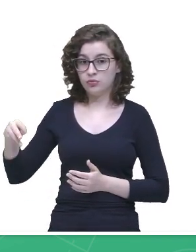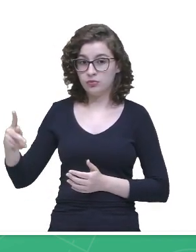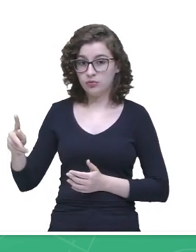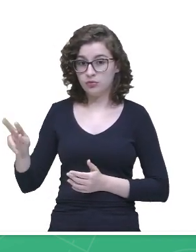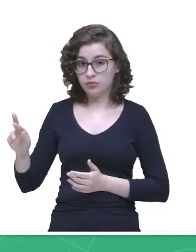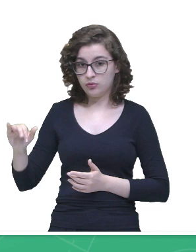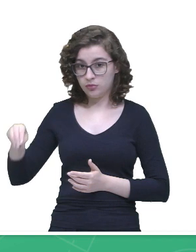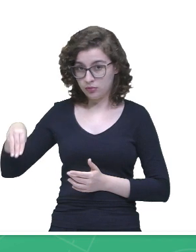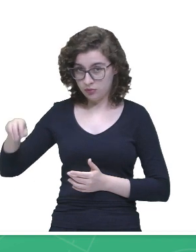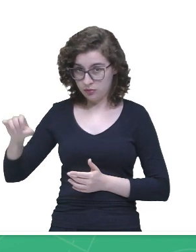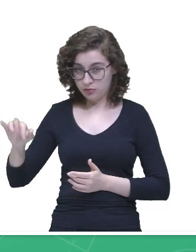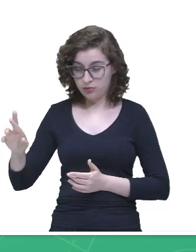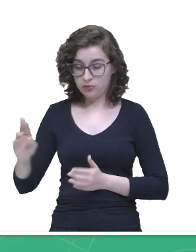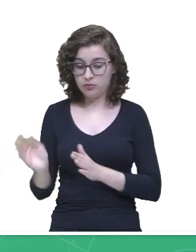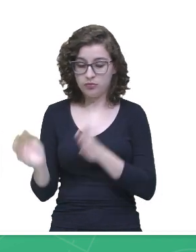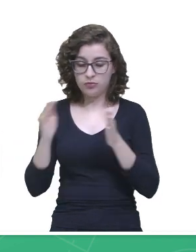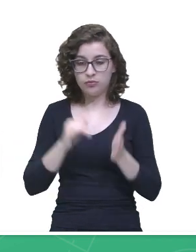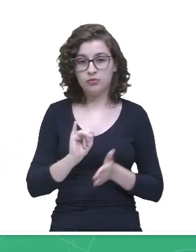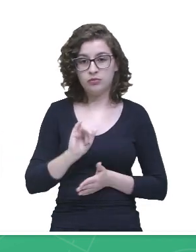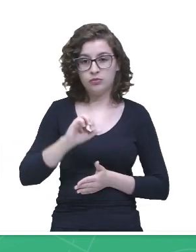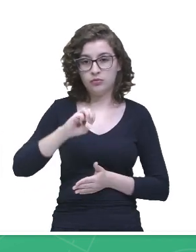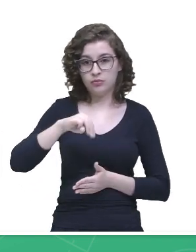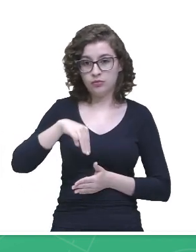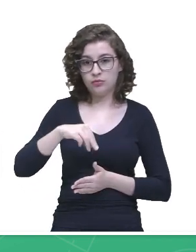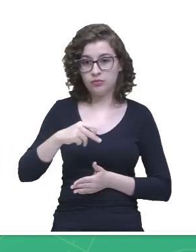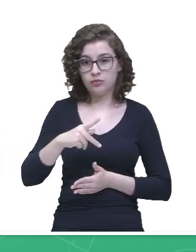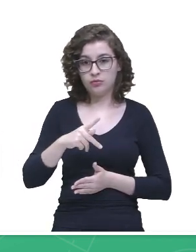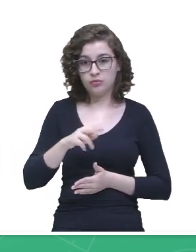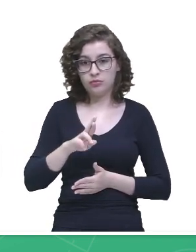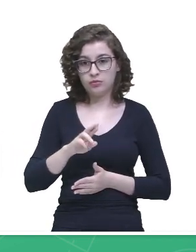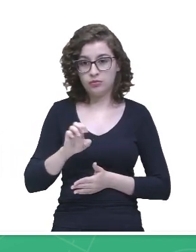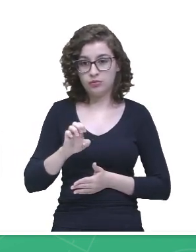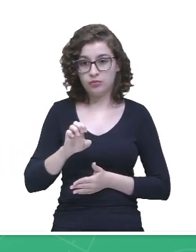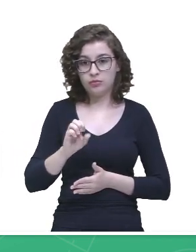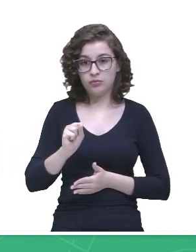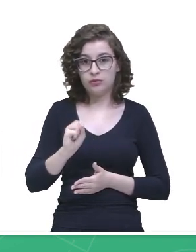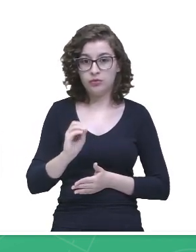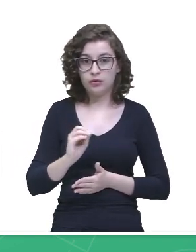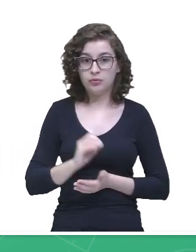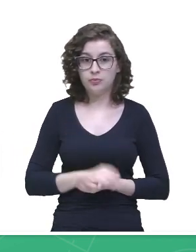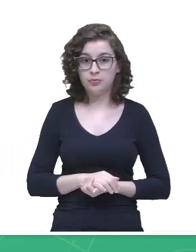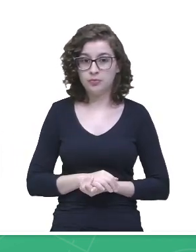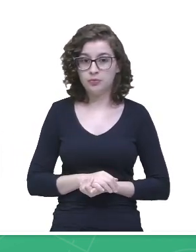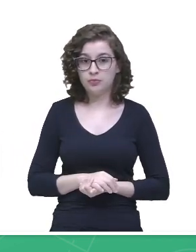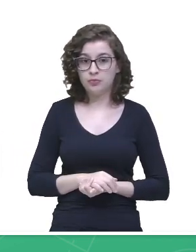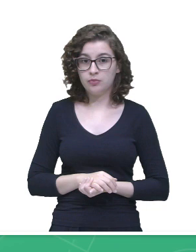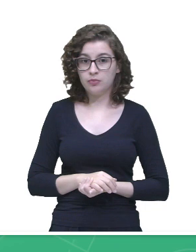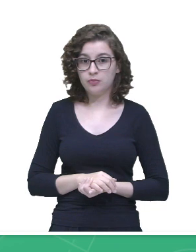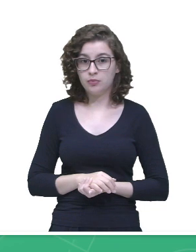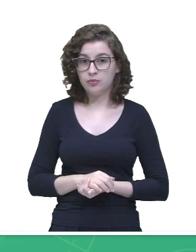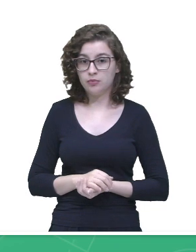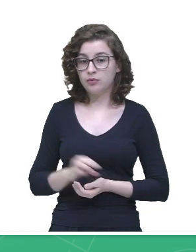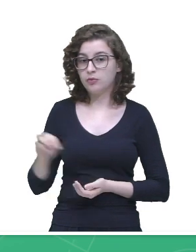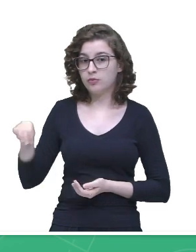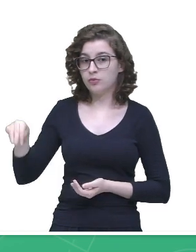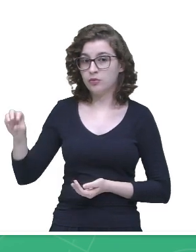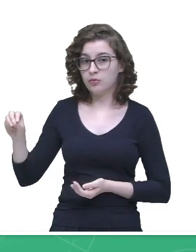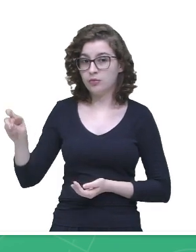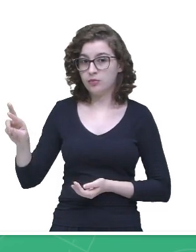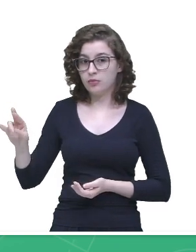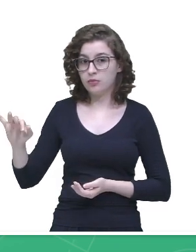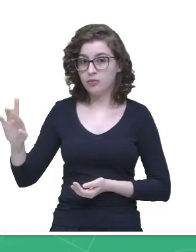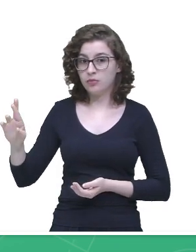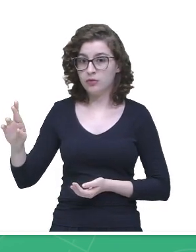impresso. O verbo morir. Morir é o verbo morrer. Né? Morir, ninguém diz